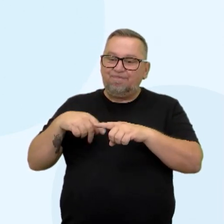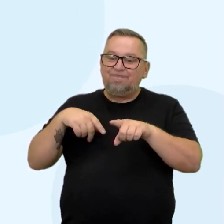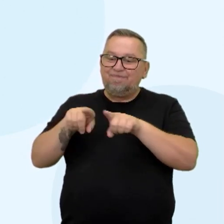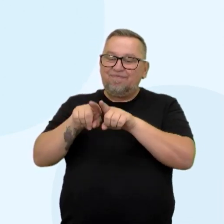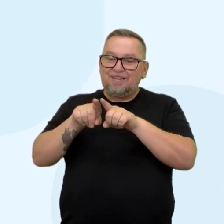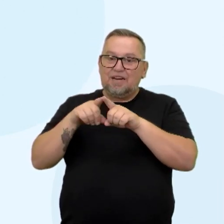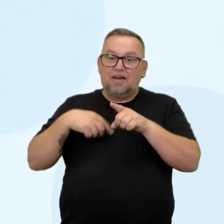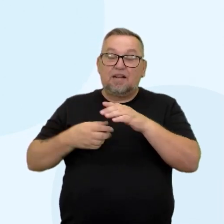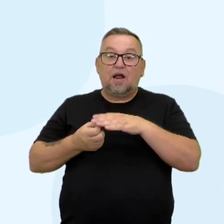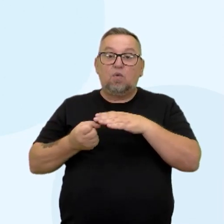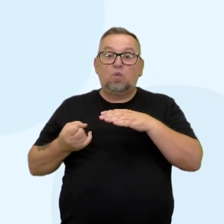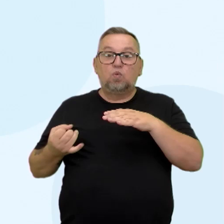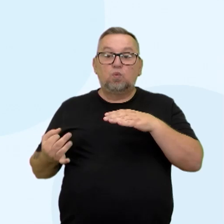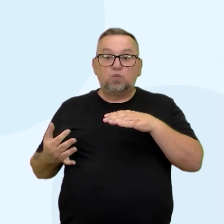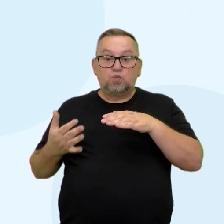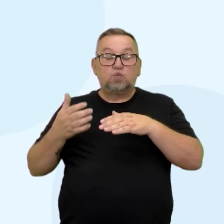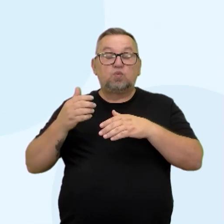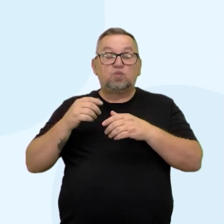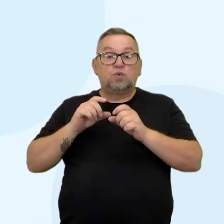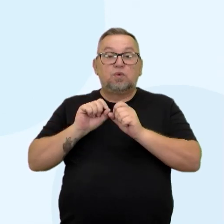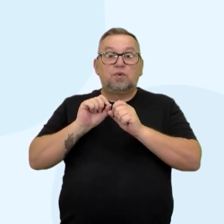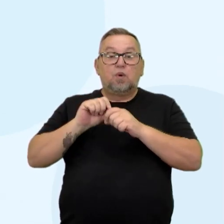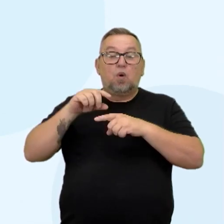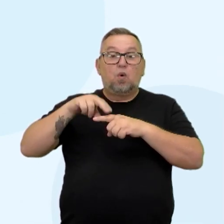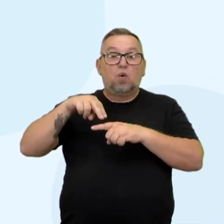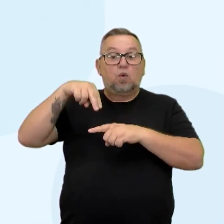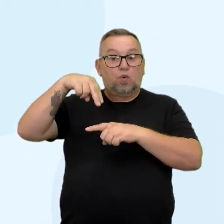ele qualifica a fração. E o